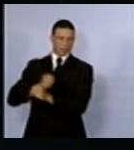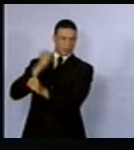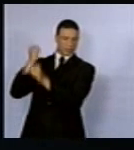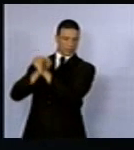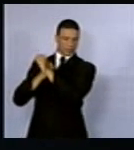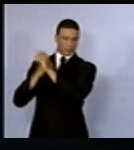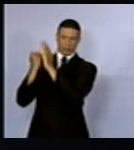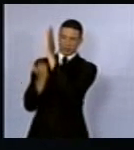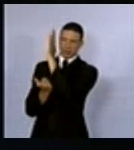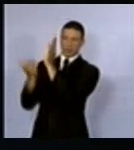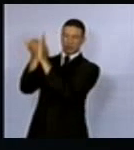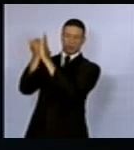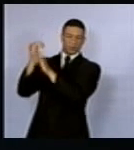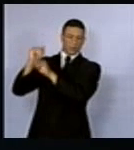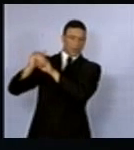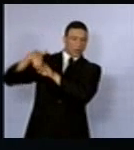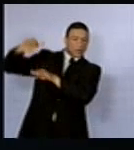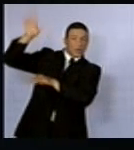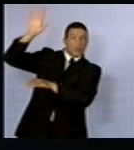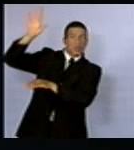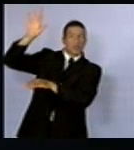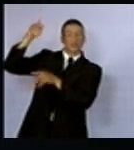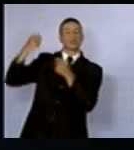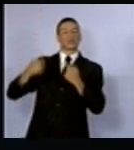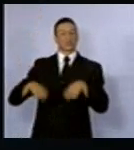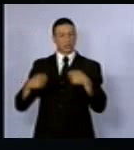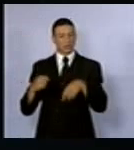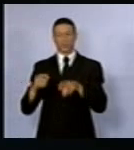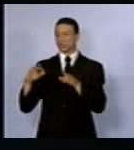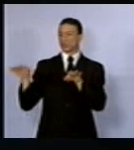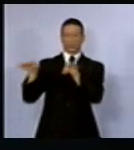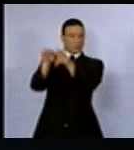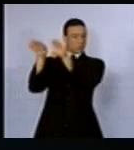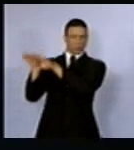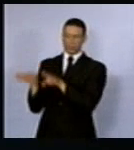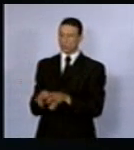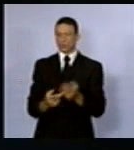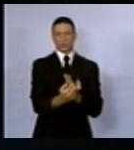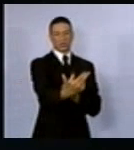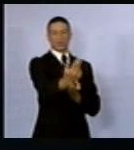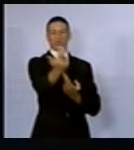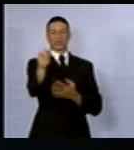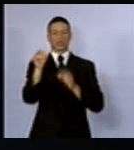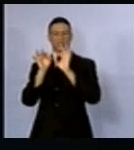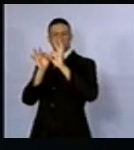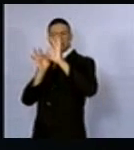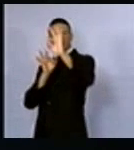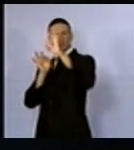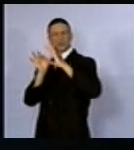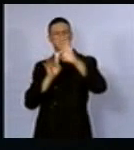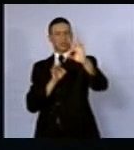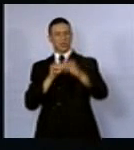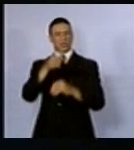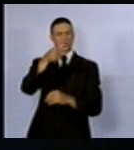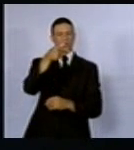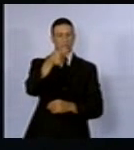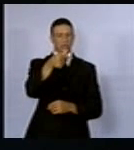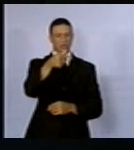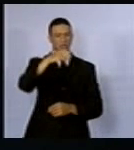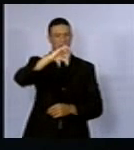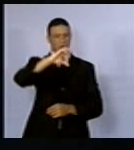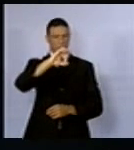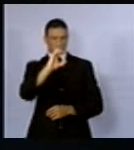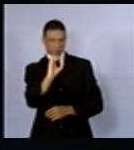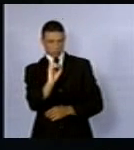linhas de um microtesla, isso tem que servir para todos os lados. Quantos quilômetros de linha nós temos? 790 quilômetros de